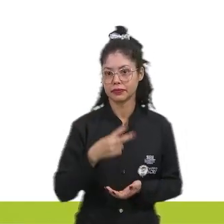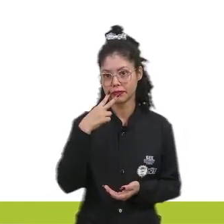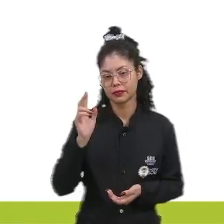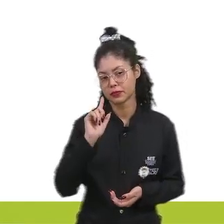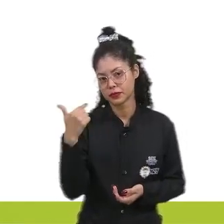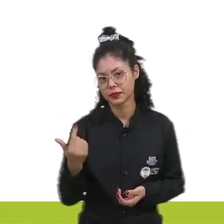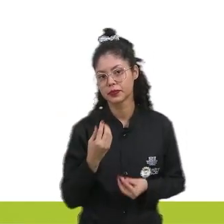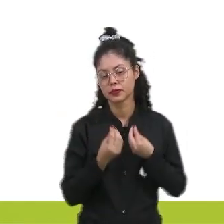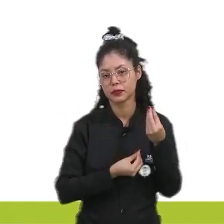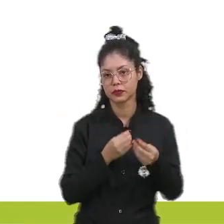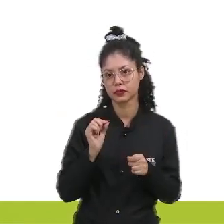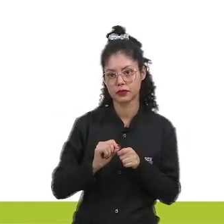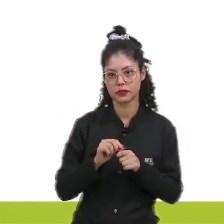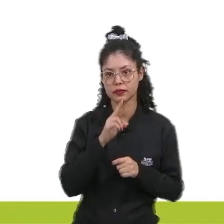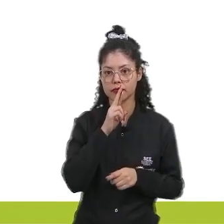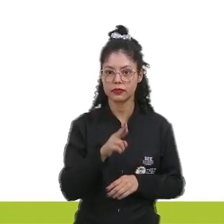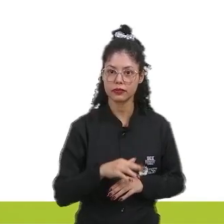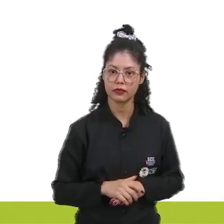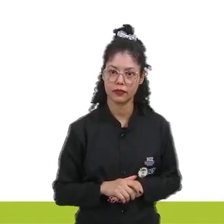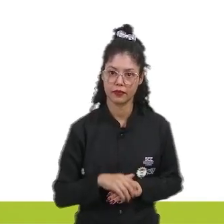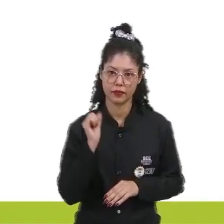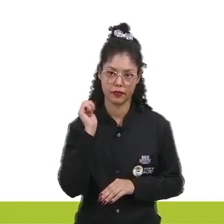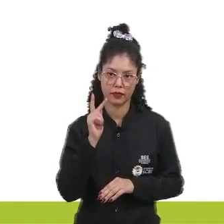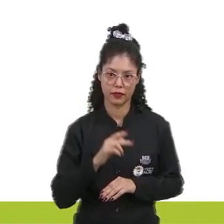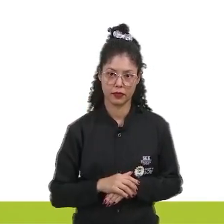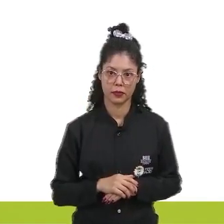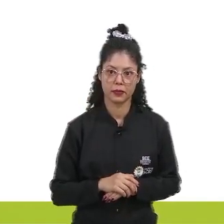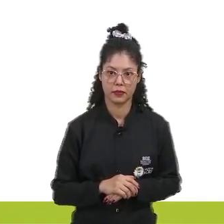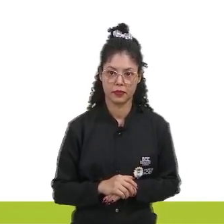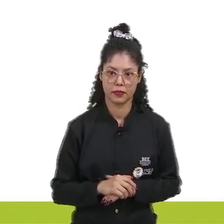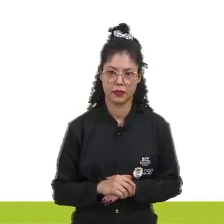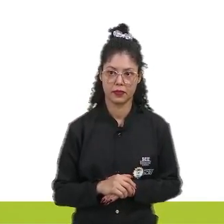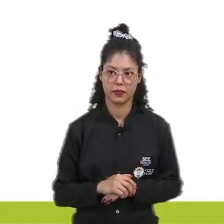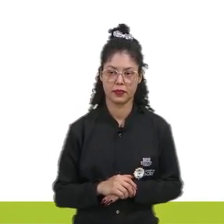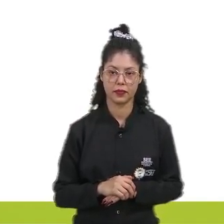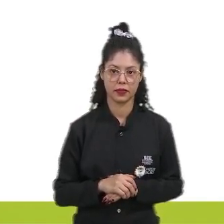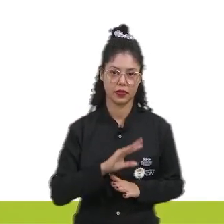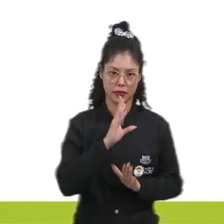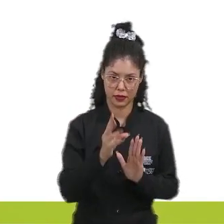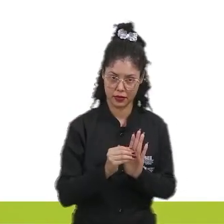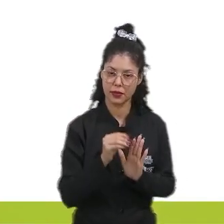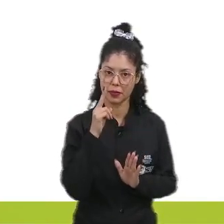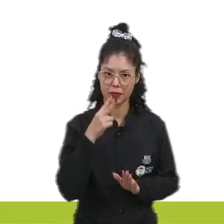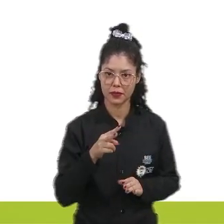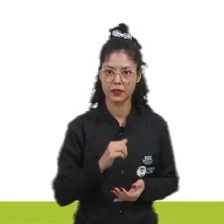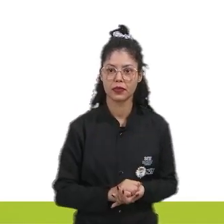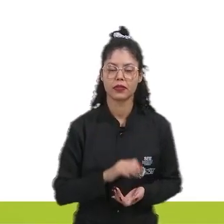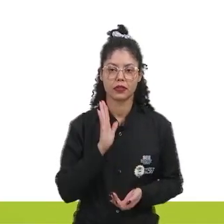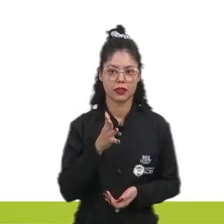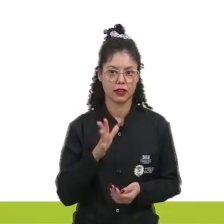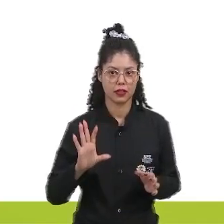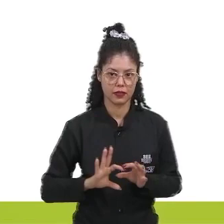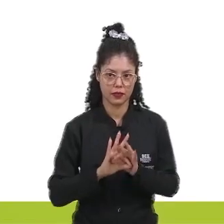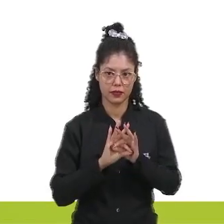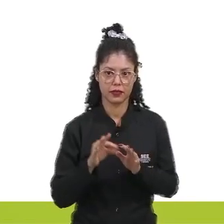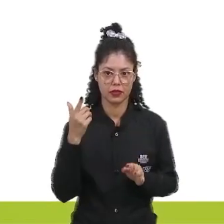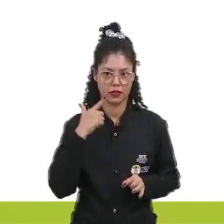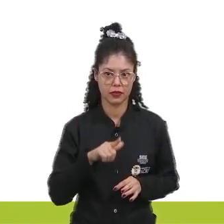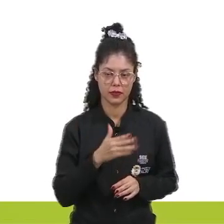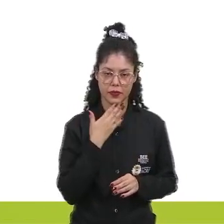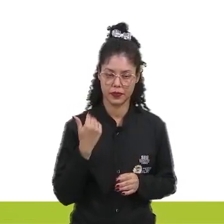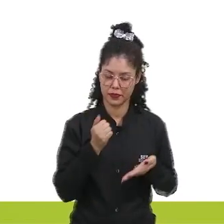outra maneira de você fazer o cálculo. Ok, pessoal? Viu como dá para aplicar? A gente já viu uma relação aqui e consegue